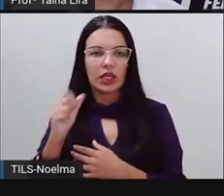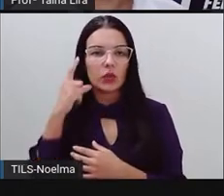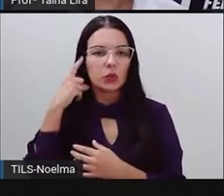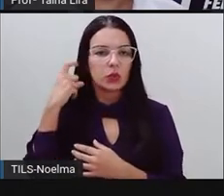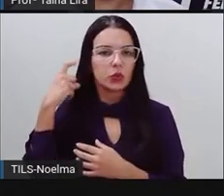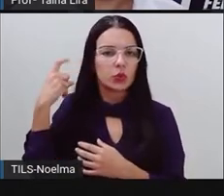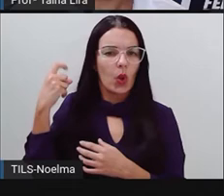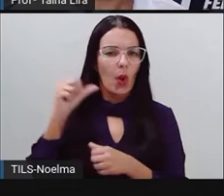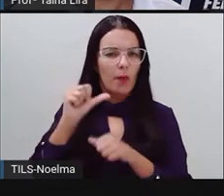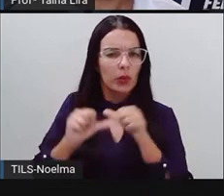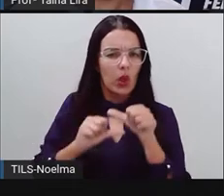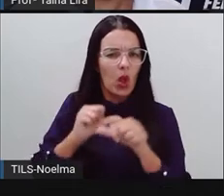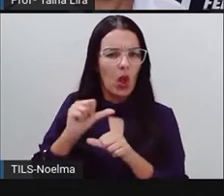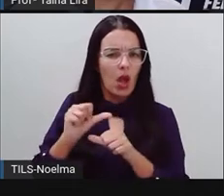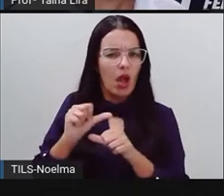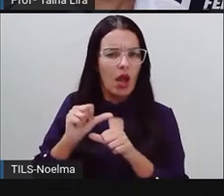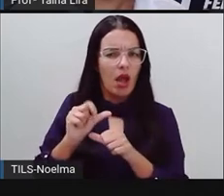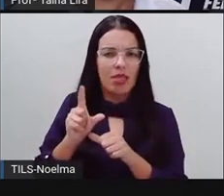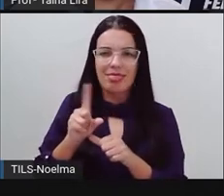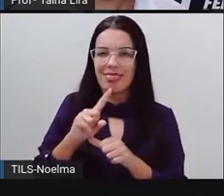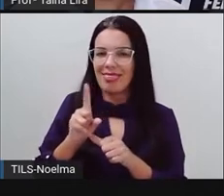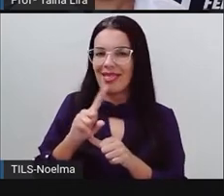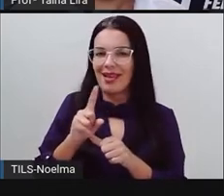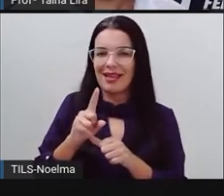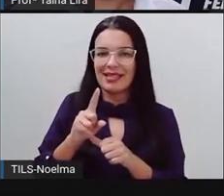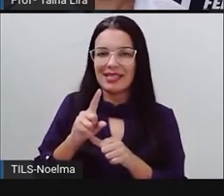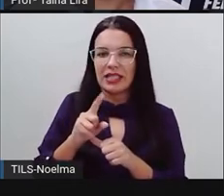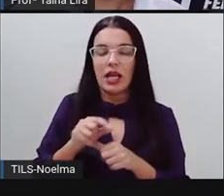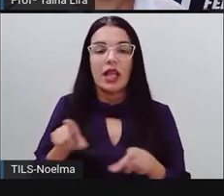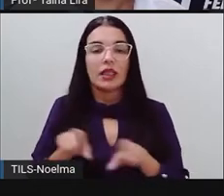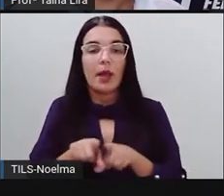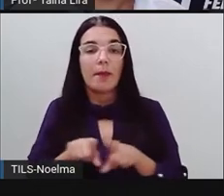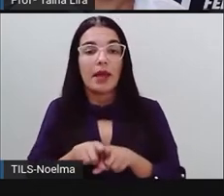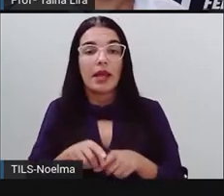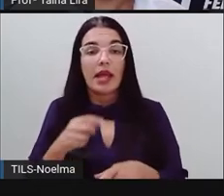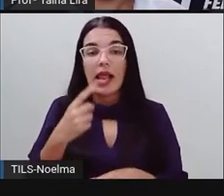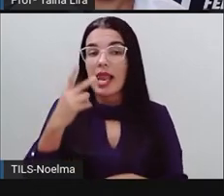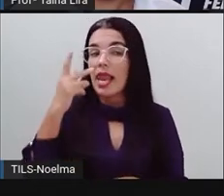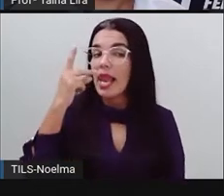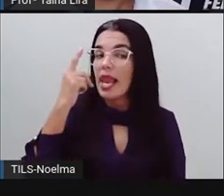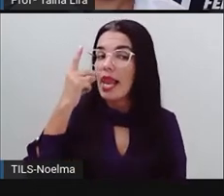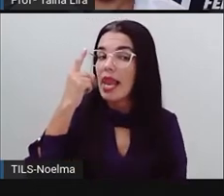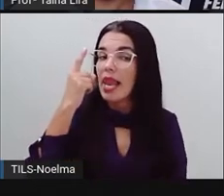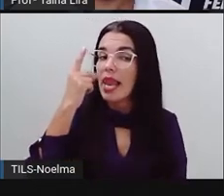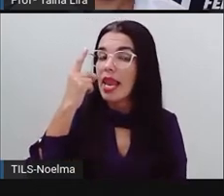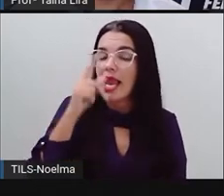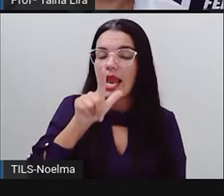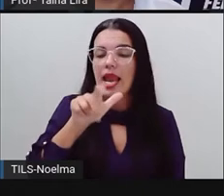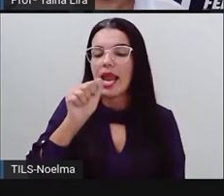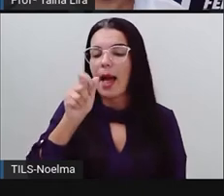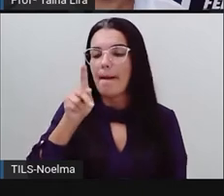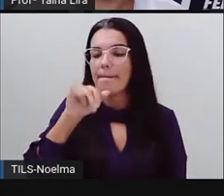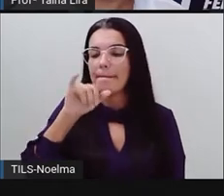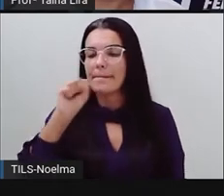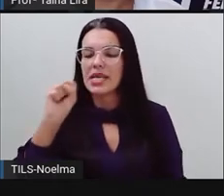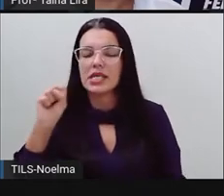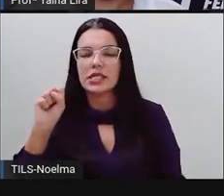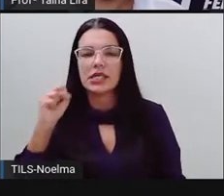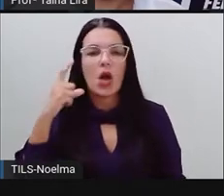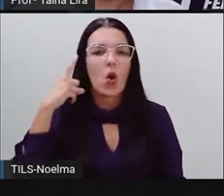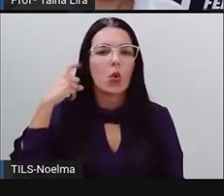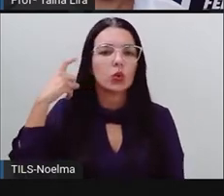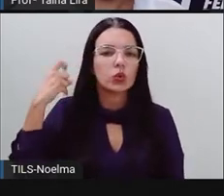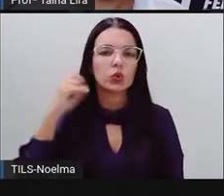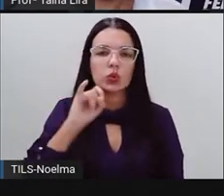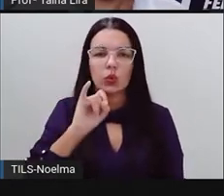olha sanduí e agora lápis o lápis Olha lá